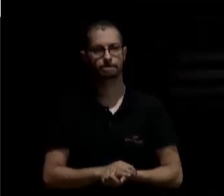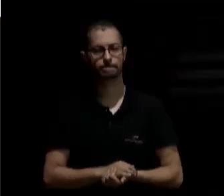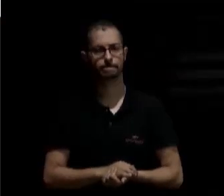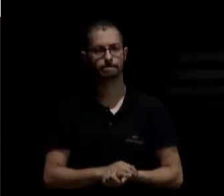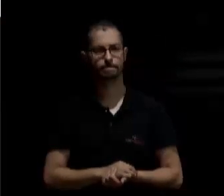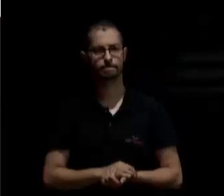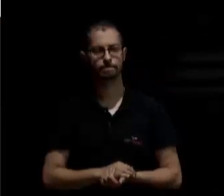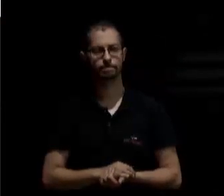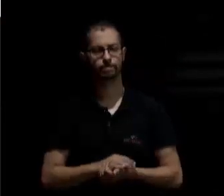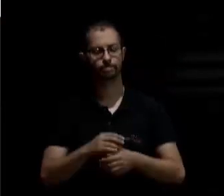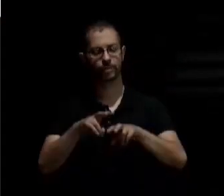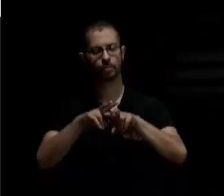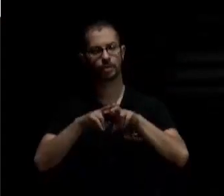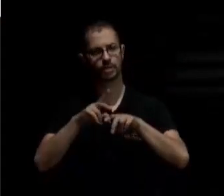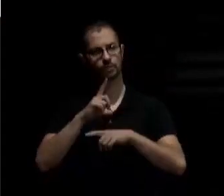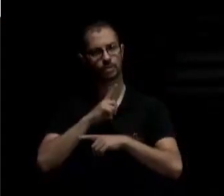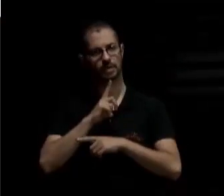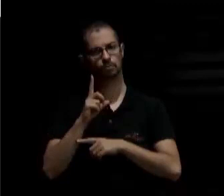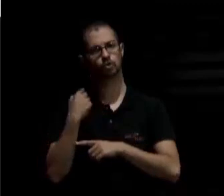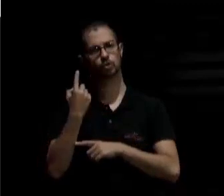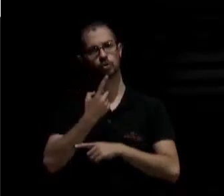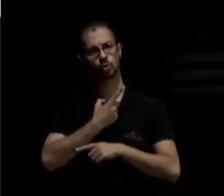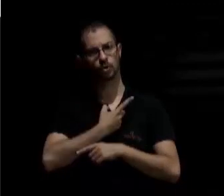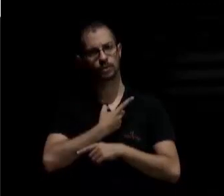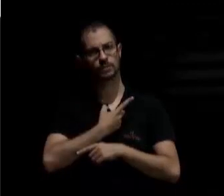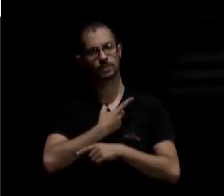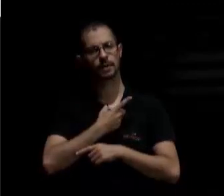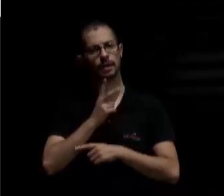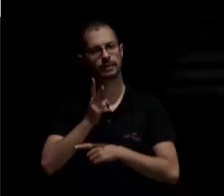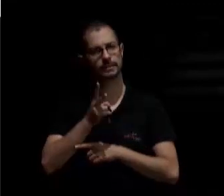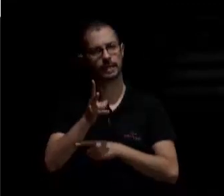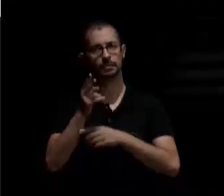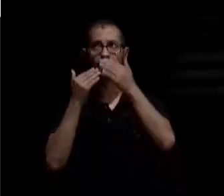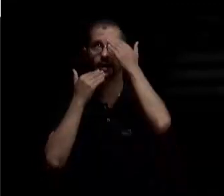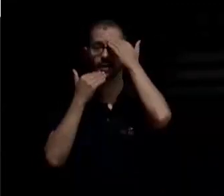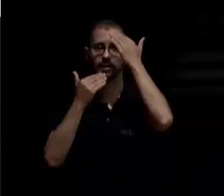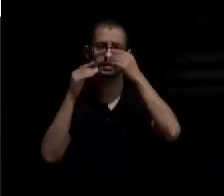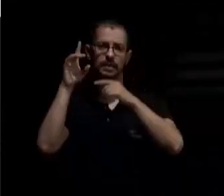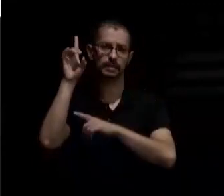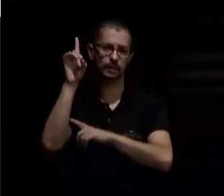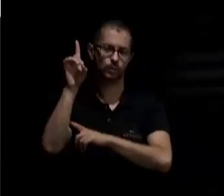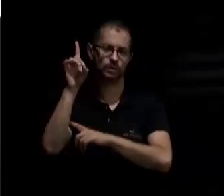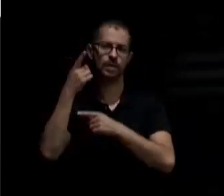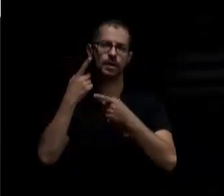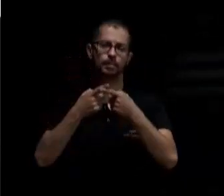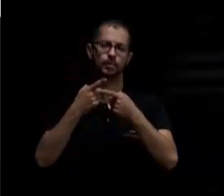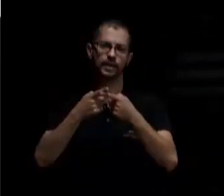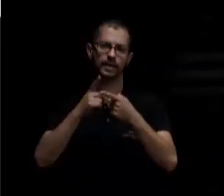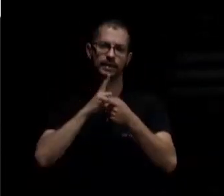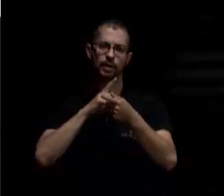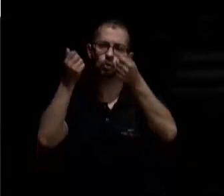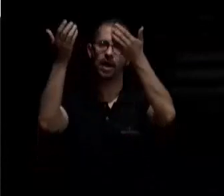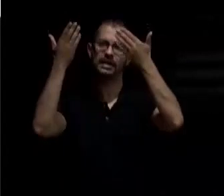Outra razão ainda temos nós para incessantemente dar graças a Deus, é que tendo vós recebido